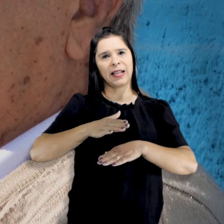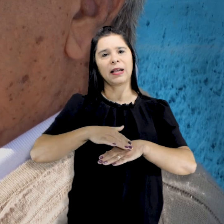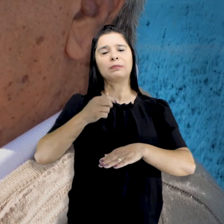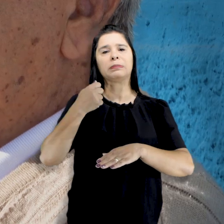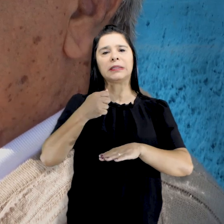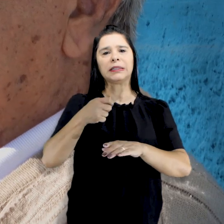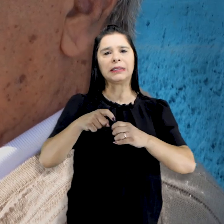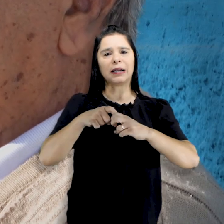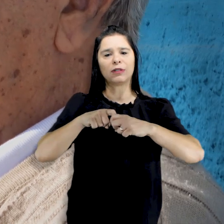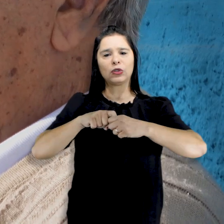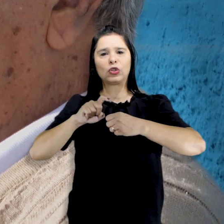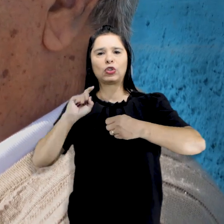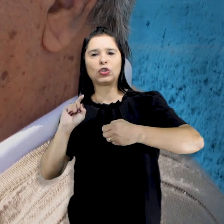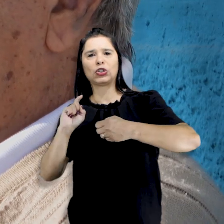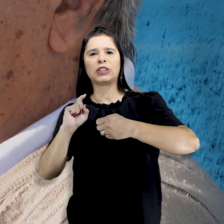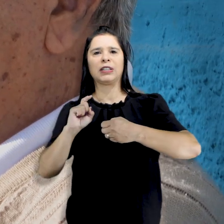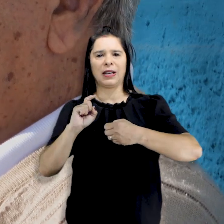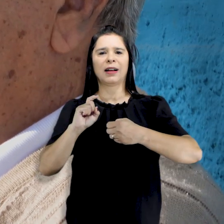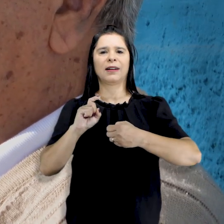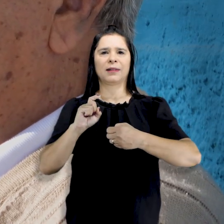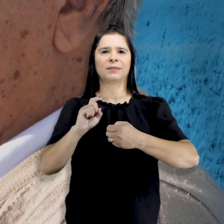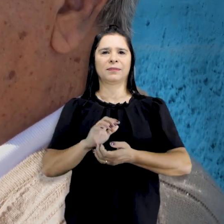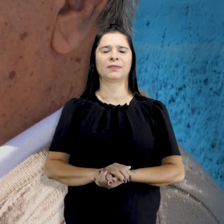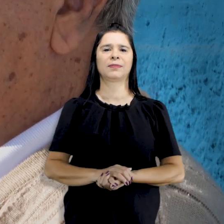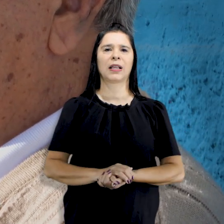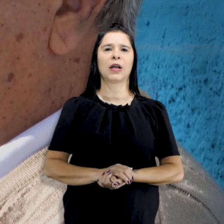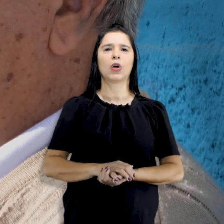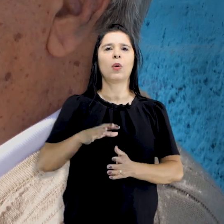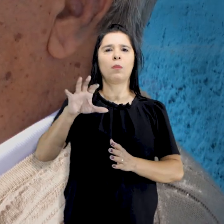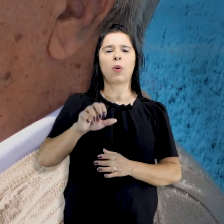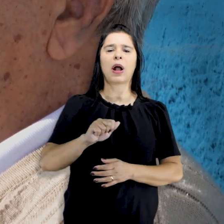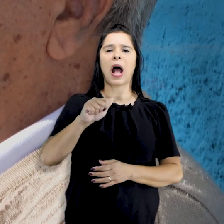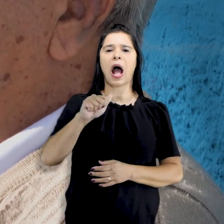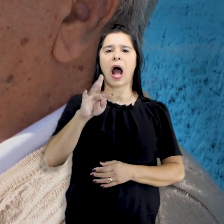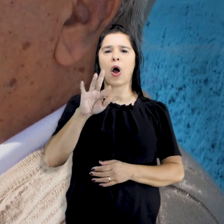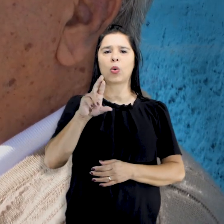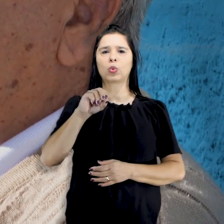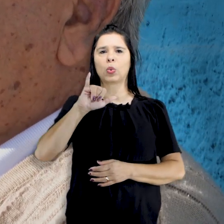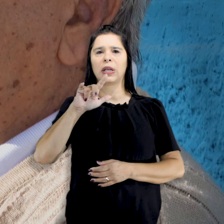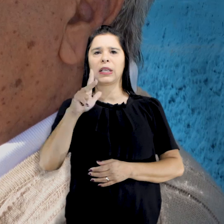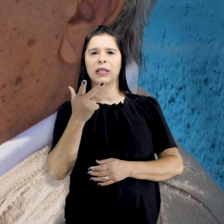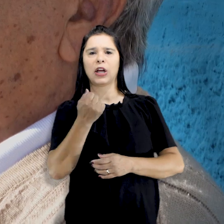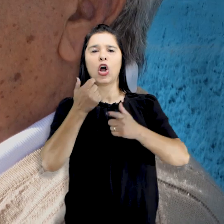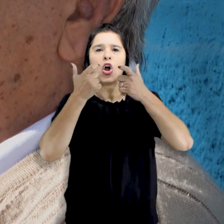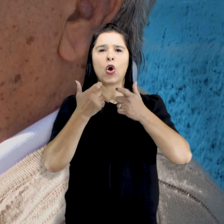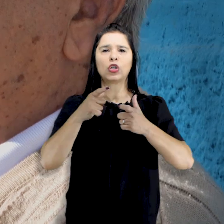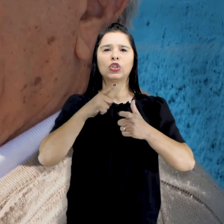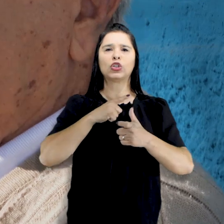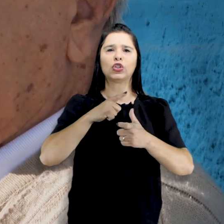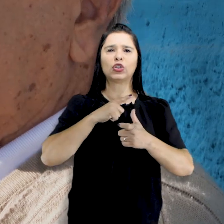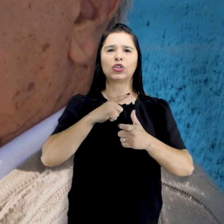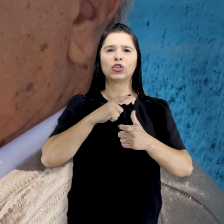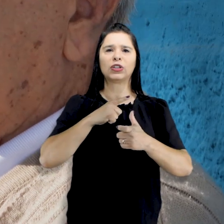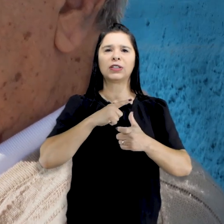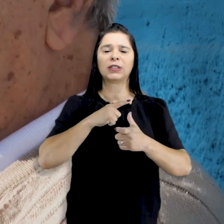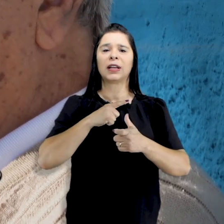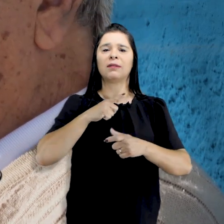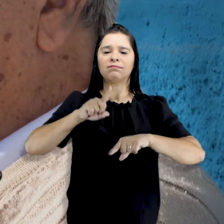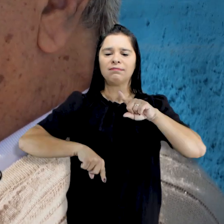uma carretinha que era puxada pelo alto de linha e onde transportava